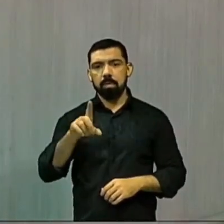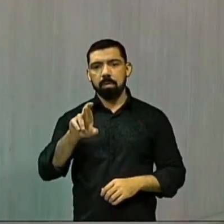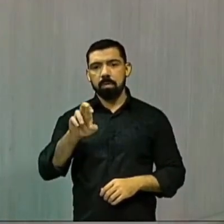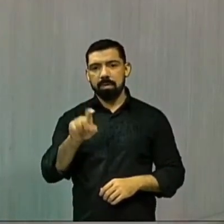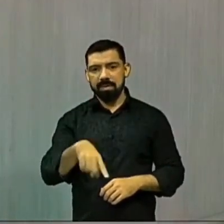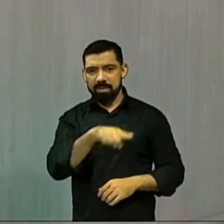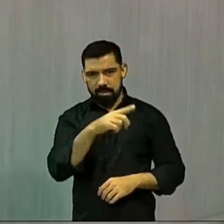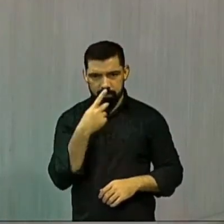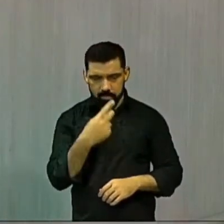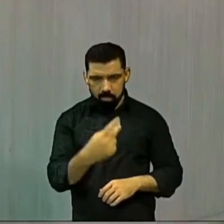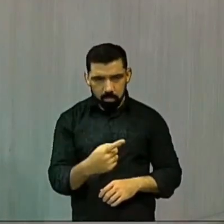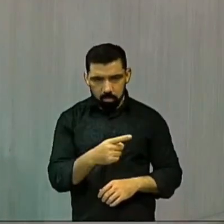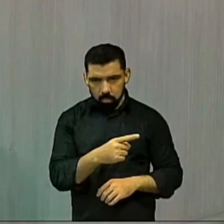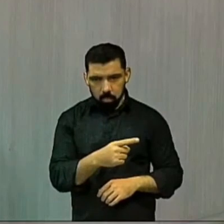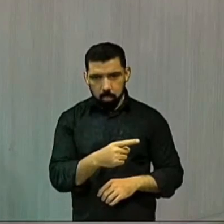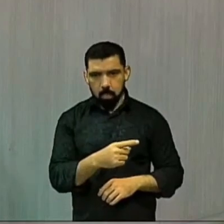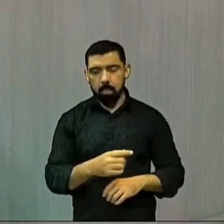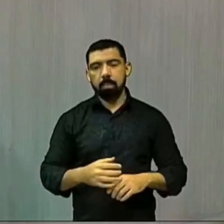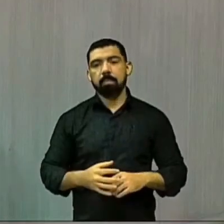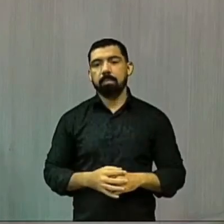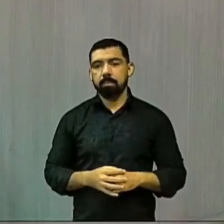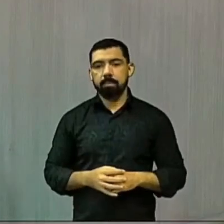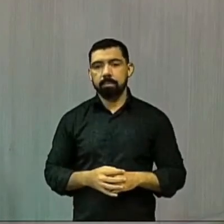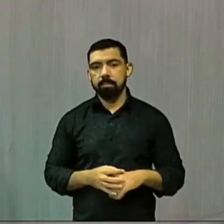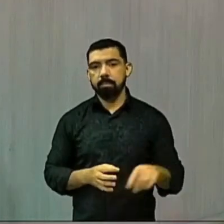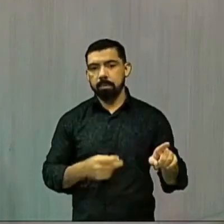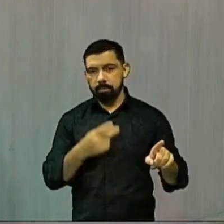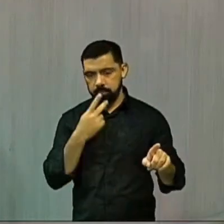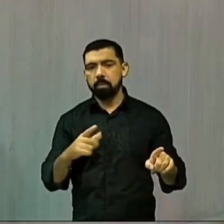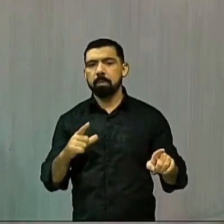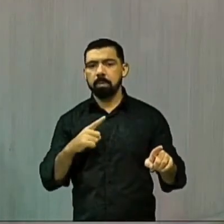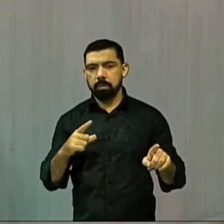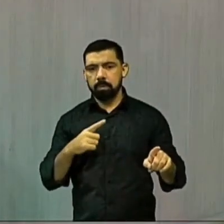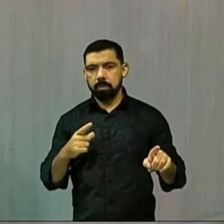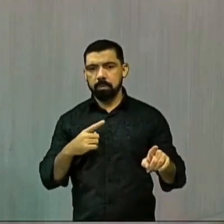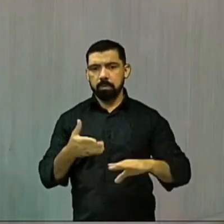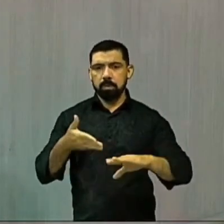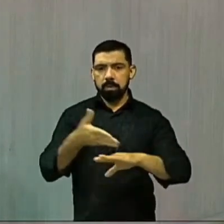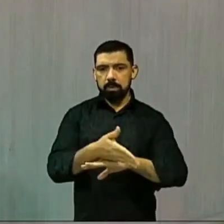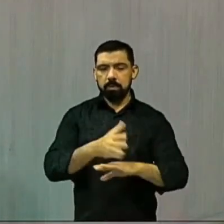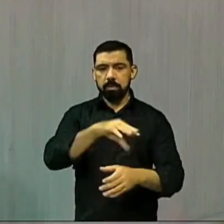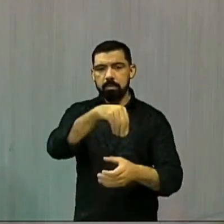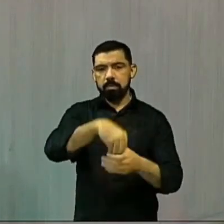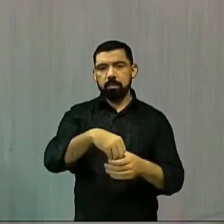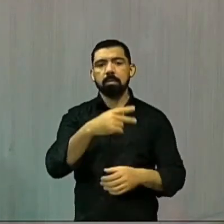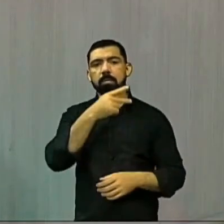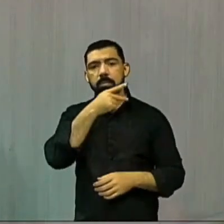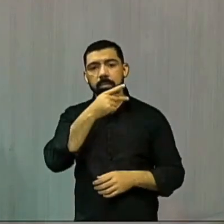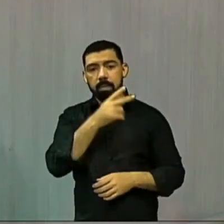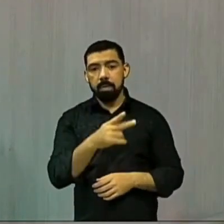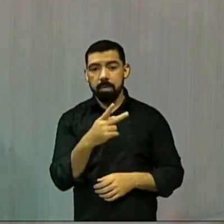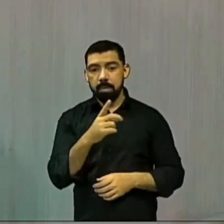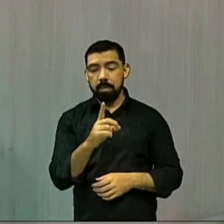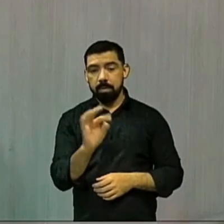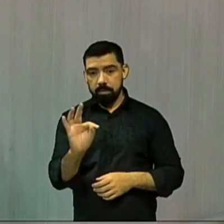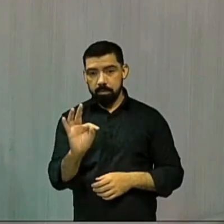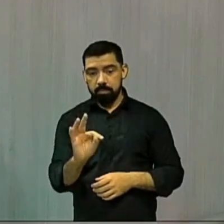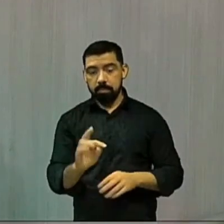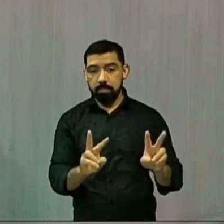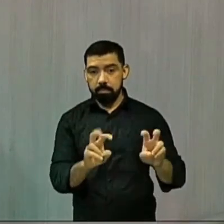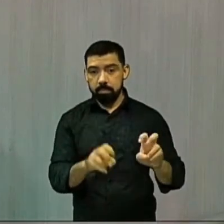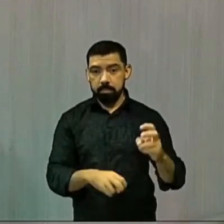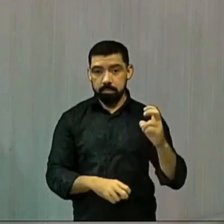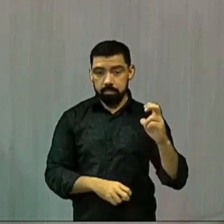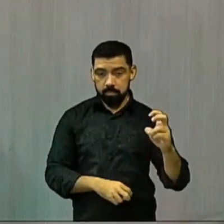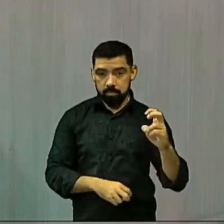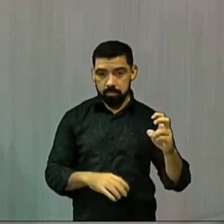imprensa, que ele disse que foi feita uma intervenção no partido. Não foi isso. No título 5